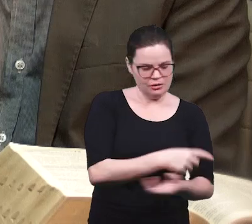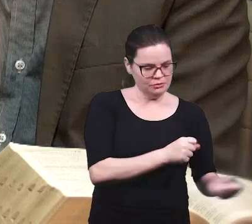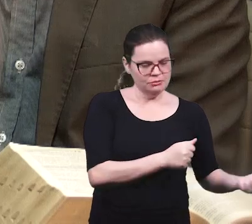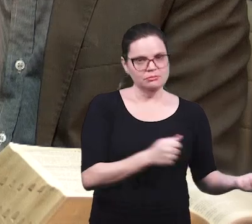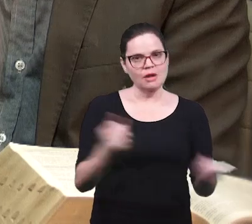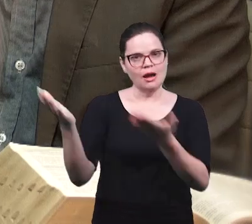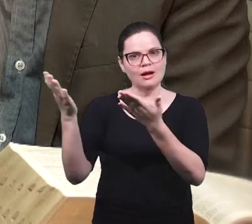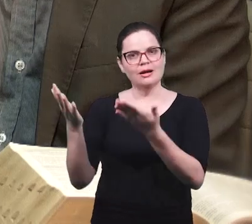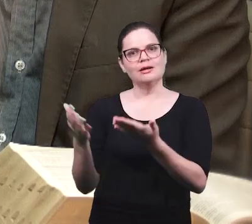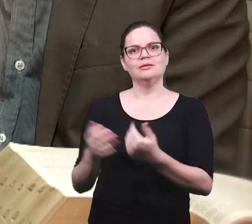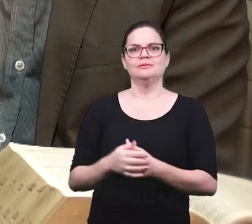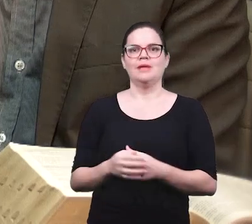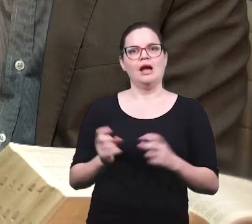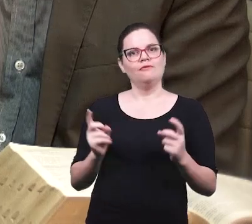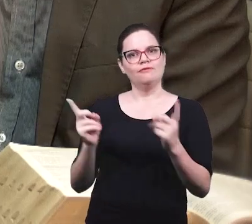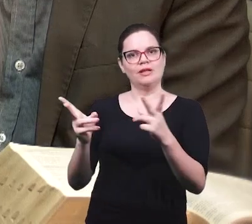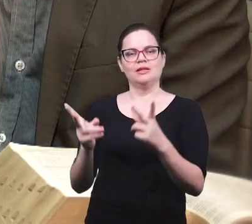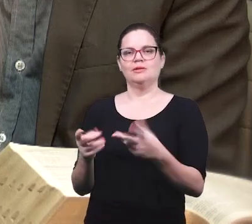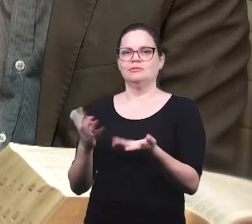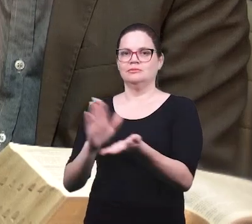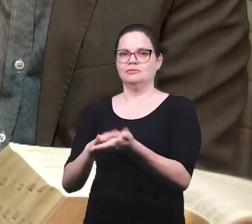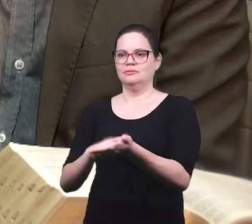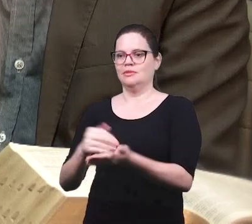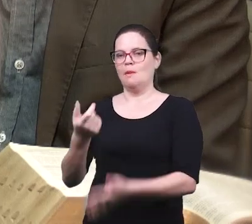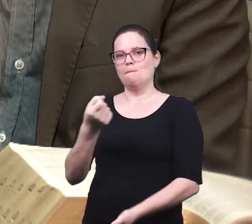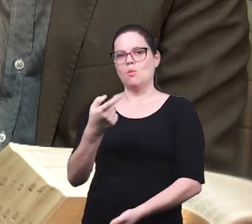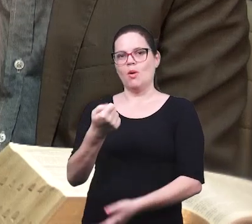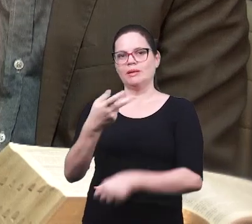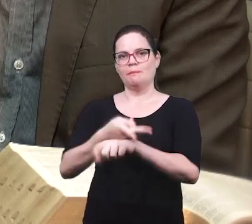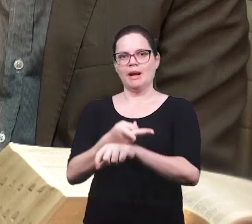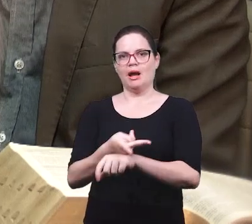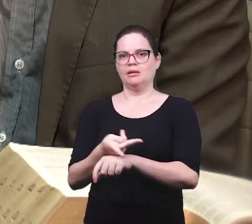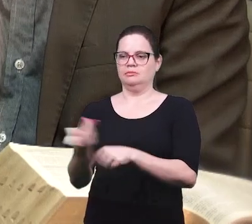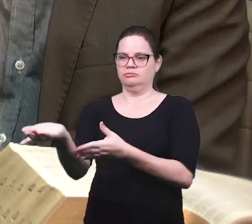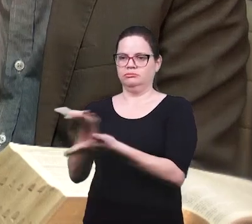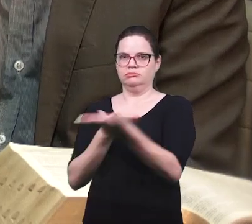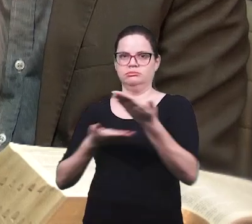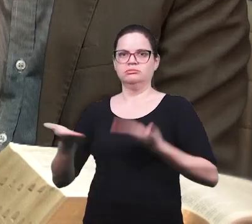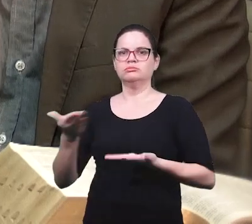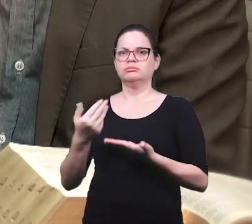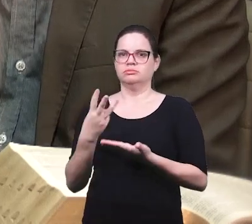vendido por um dos que estavam ali com ele por 30 moedas de prata. Verdade.